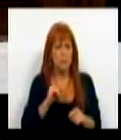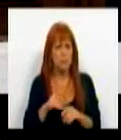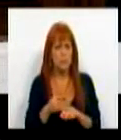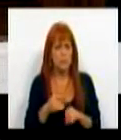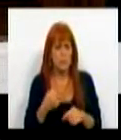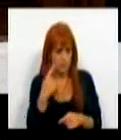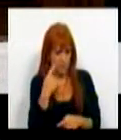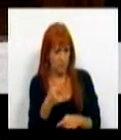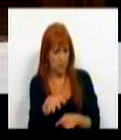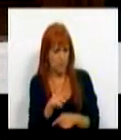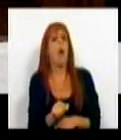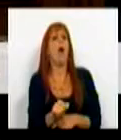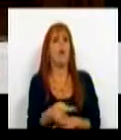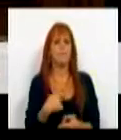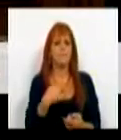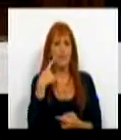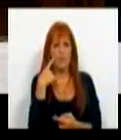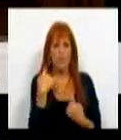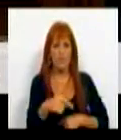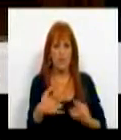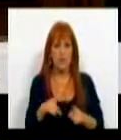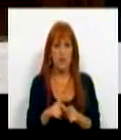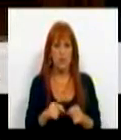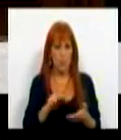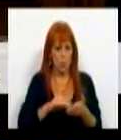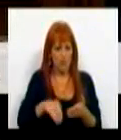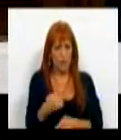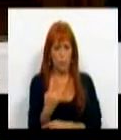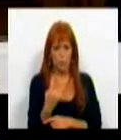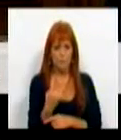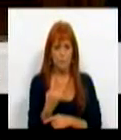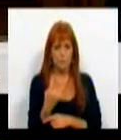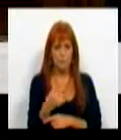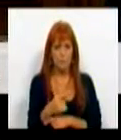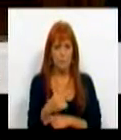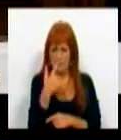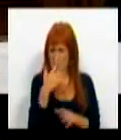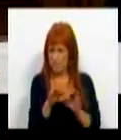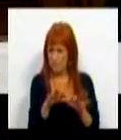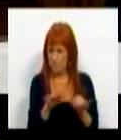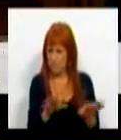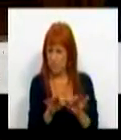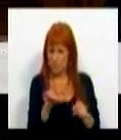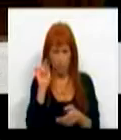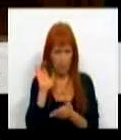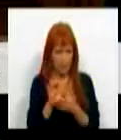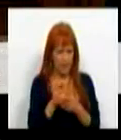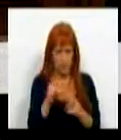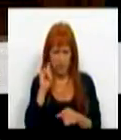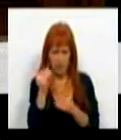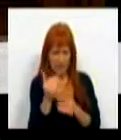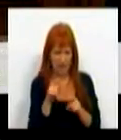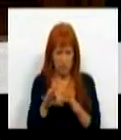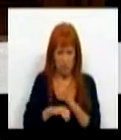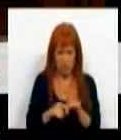deparou-se com essa situação e, portanto, viu que havia um contrato que tinha semelhanças em termos de montantes e prazos e